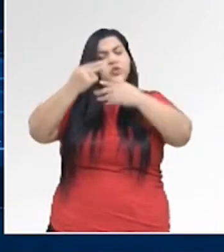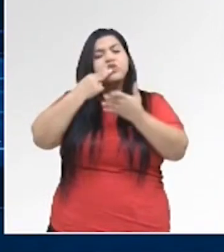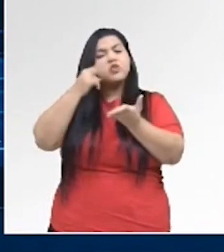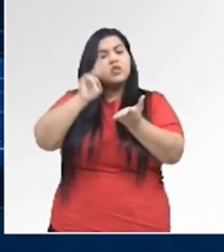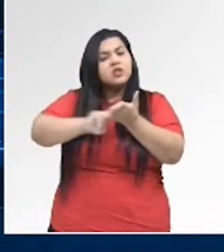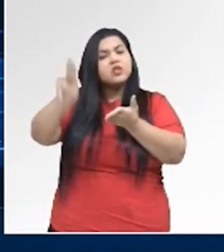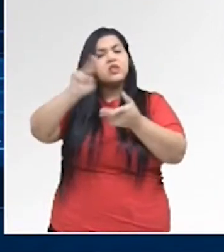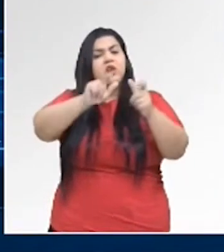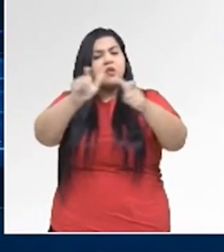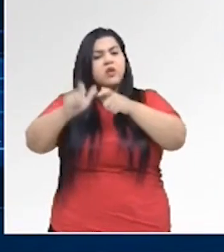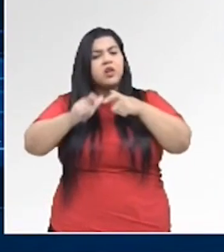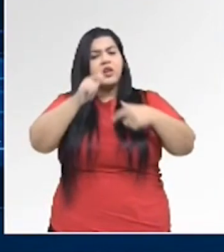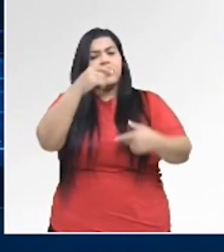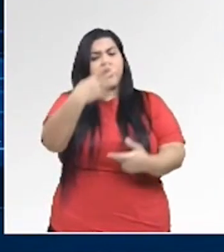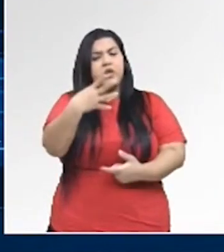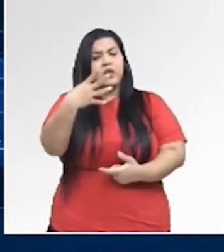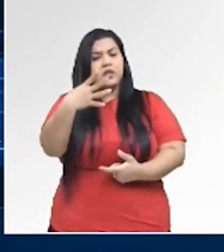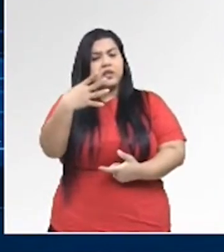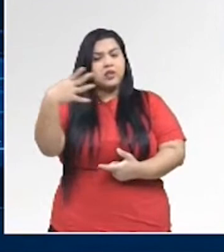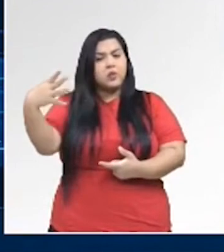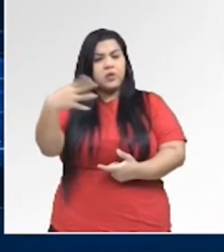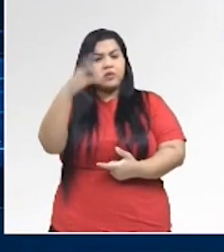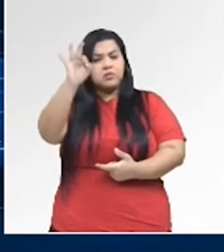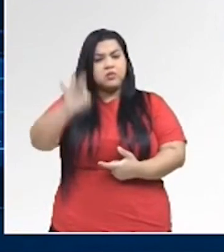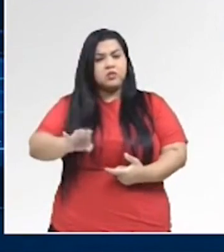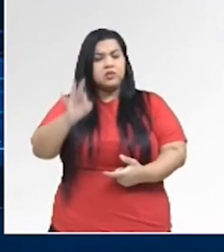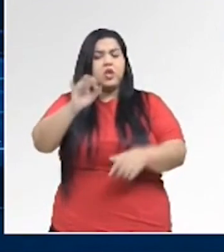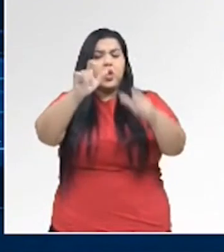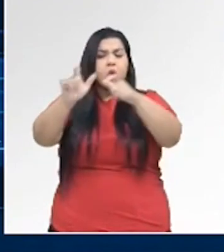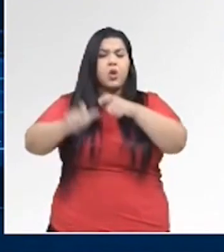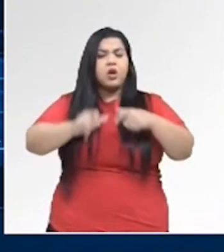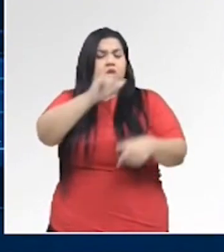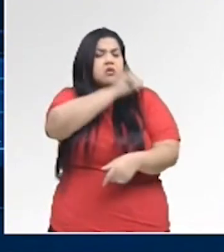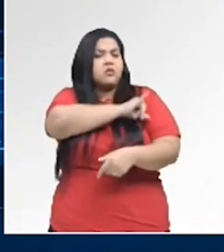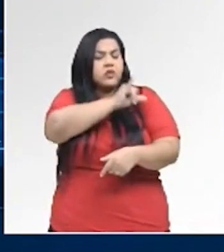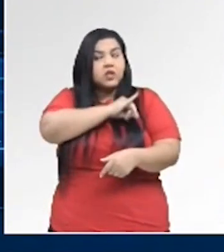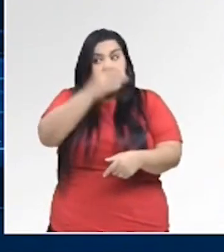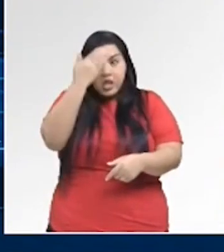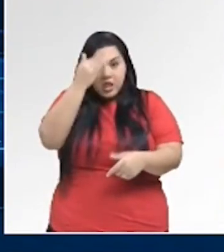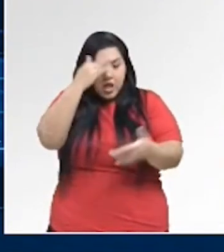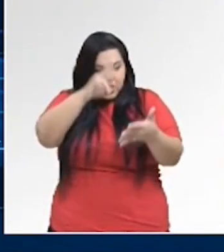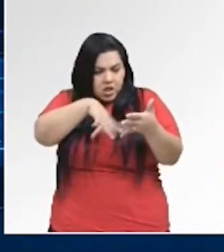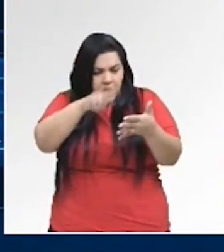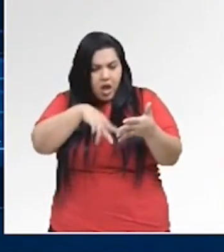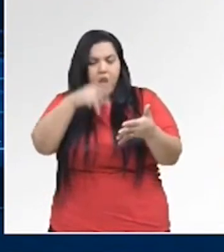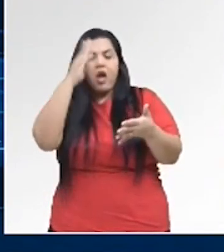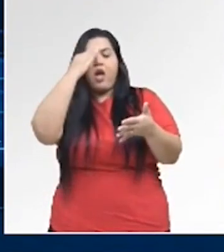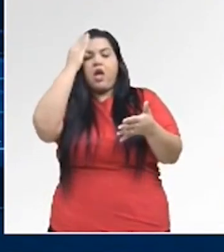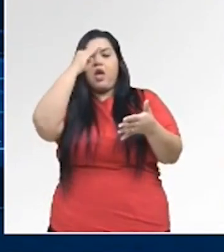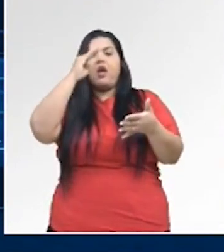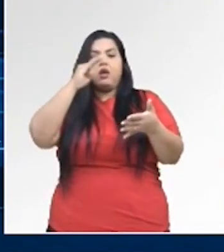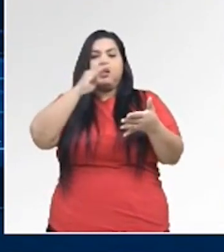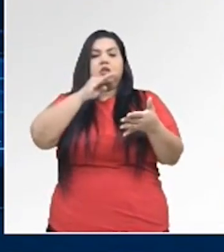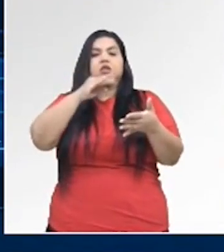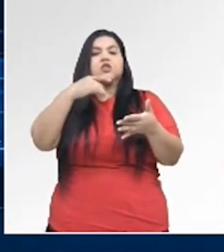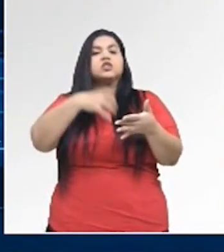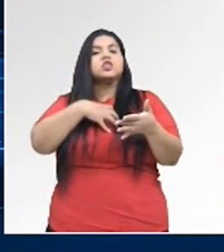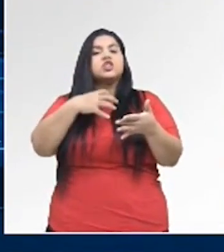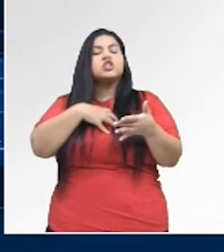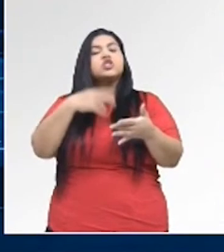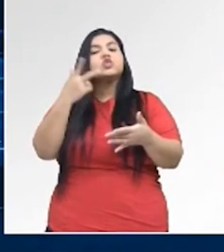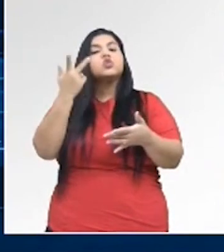dos locais do Rio. Olha aí, você compreende esta informação? Compreende. Então, está no sentido comum